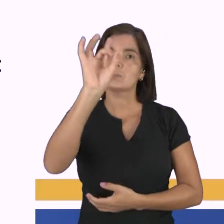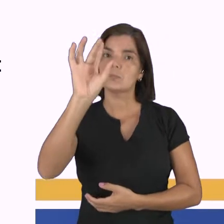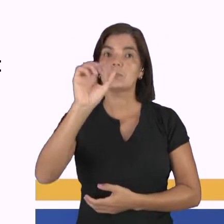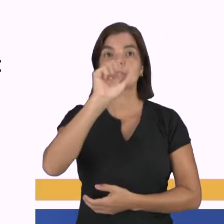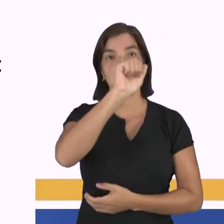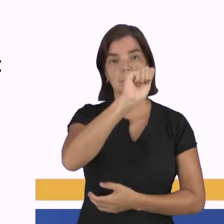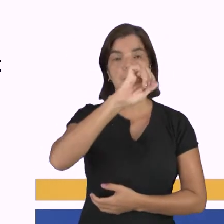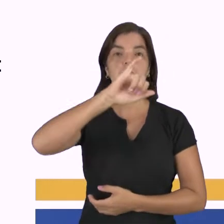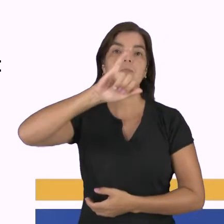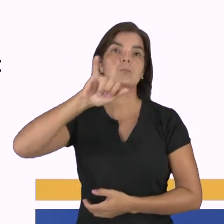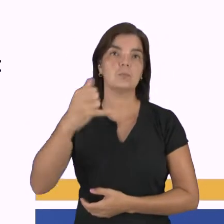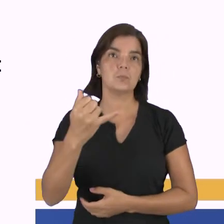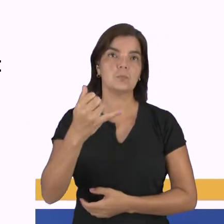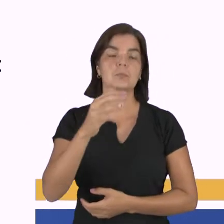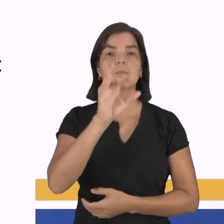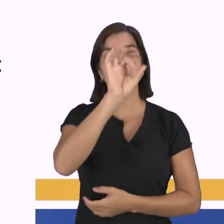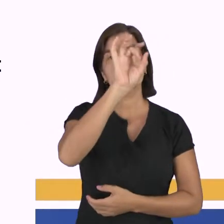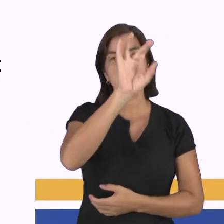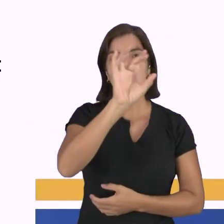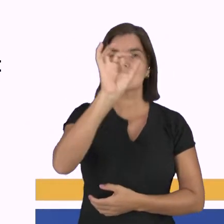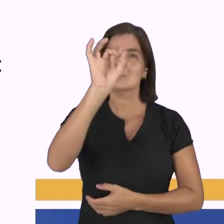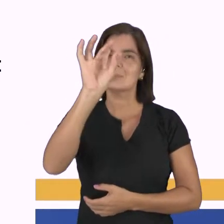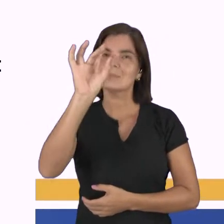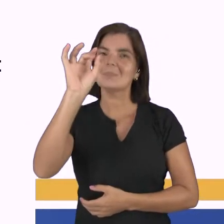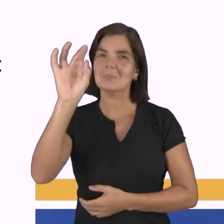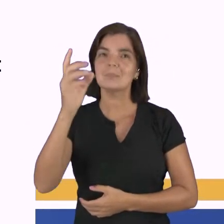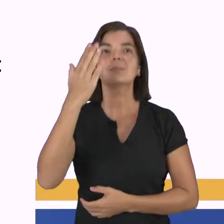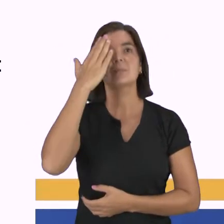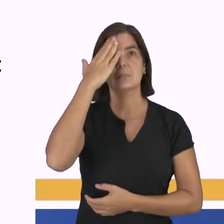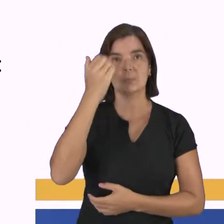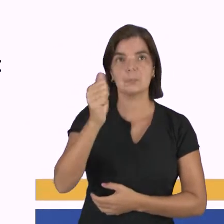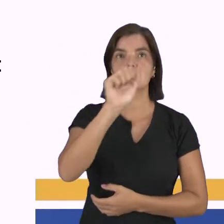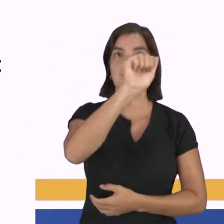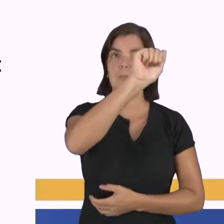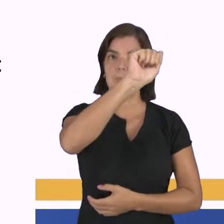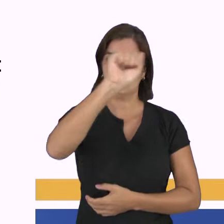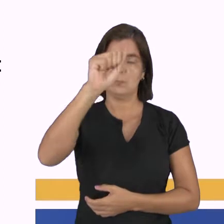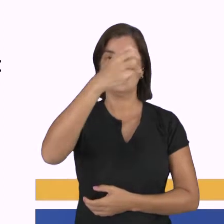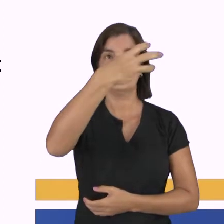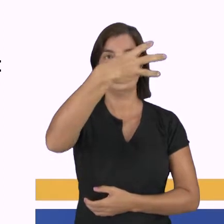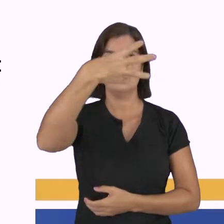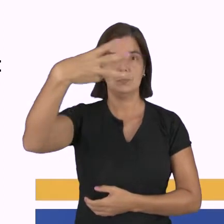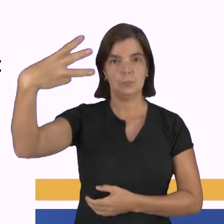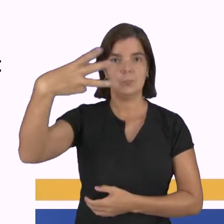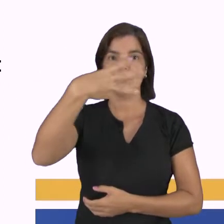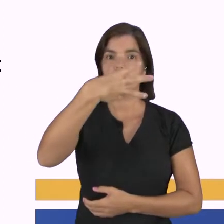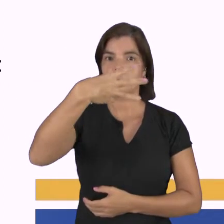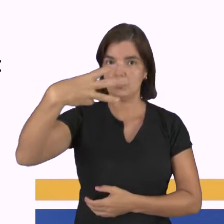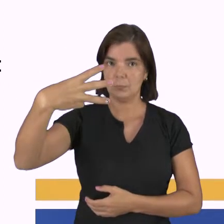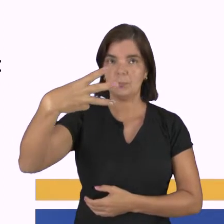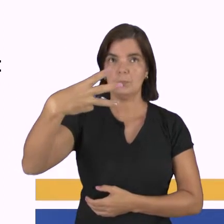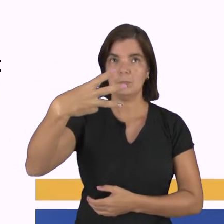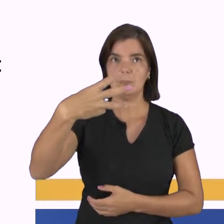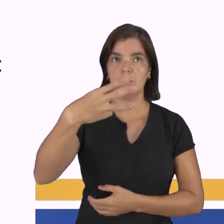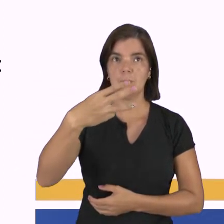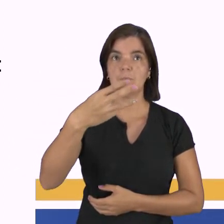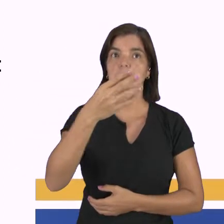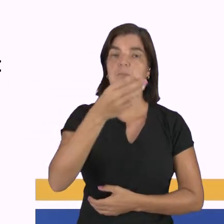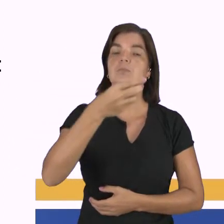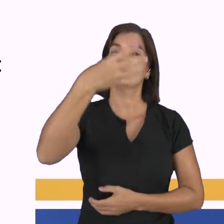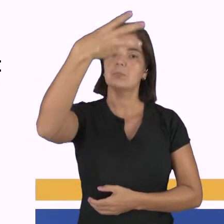a&j que que RJ é cada componente dar nós sabemos que aqui nós temos três linhas e